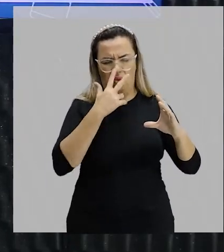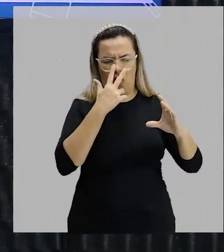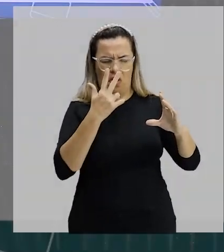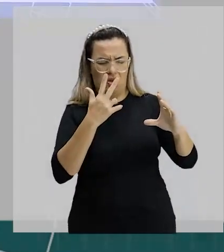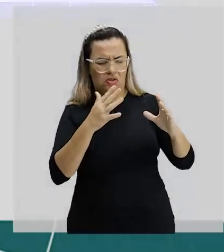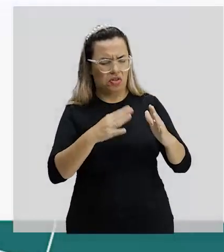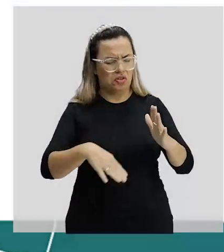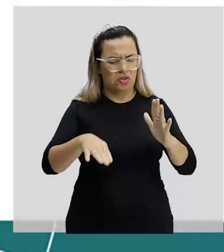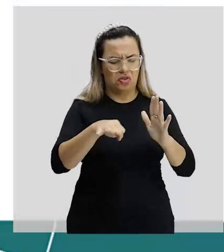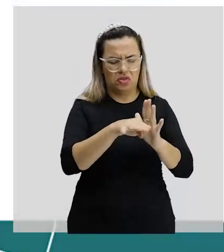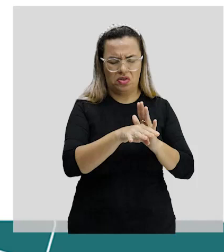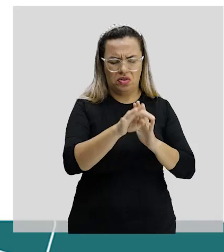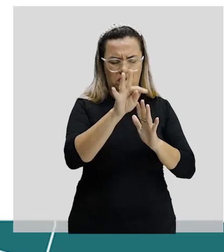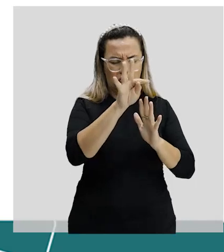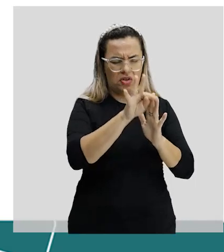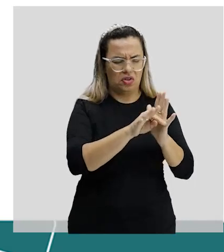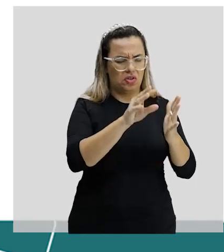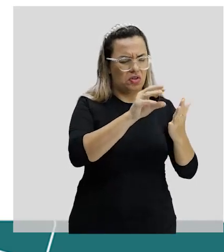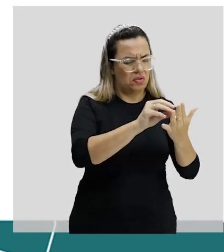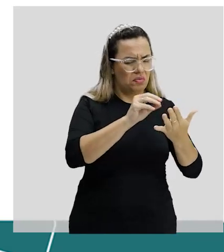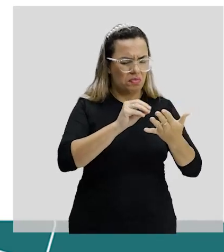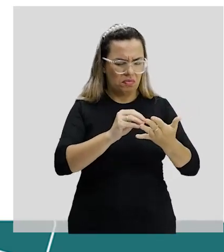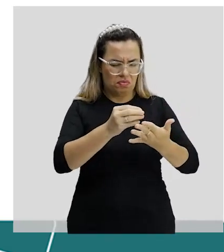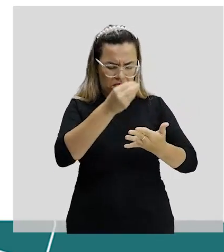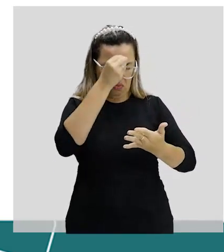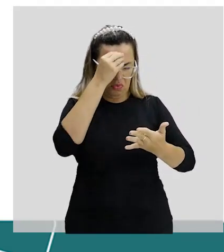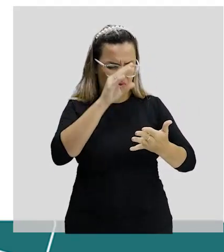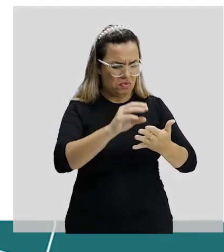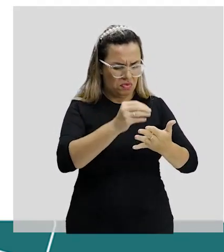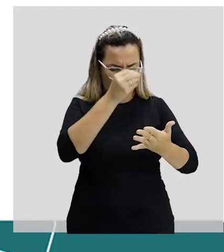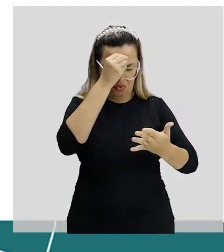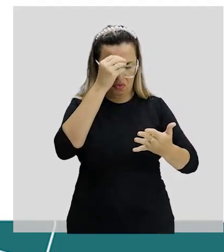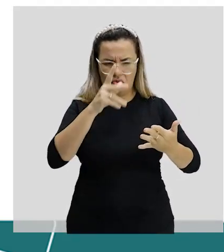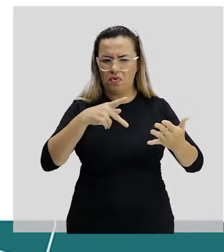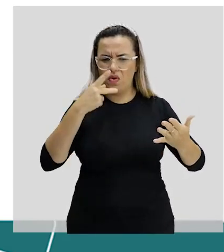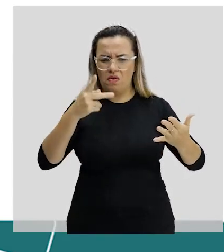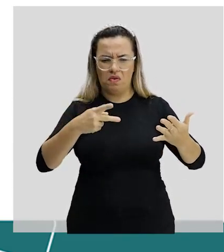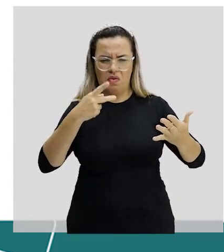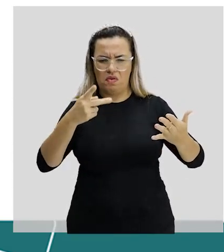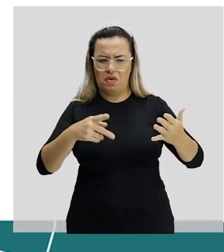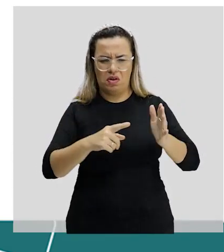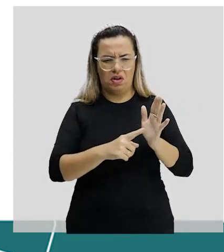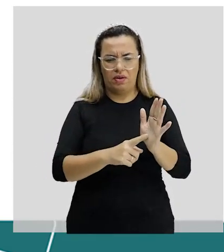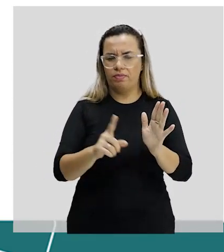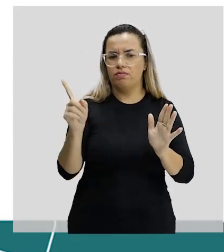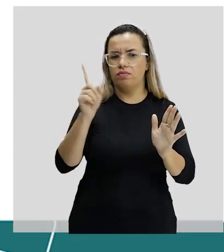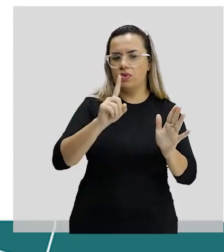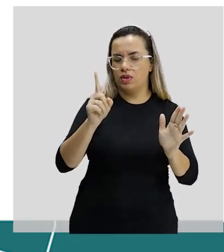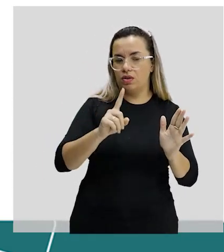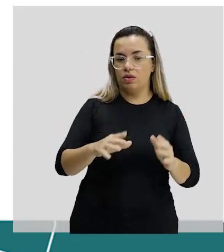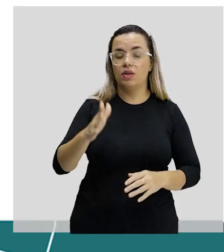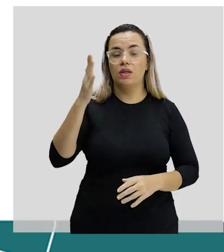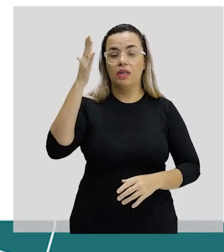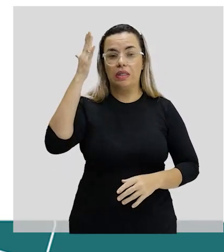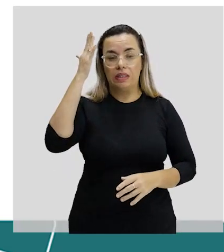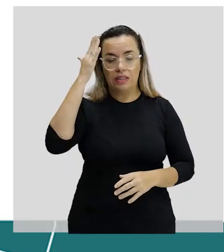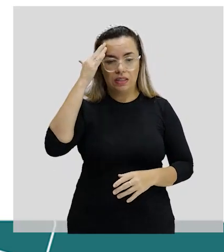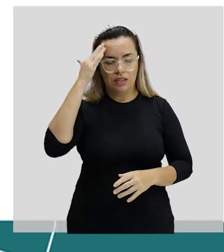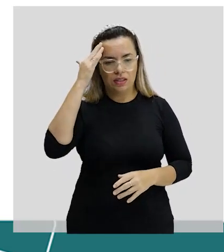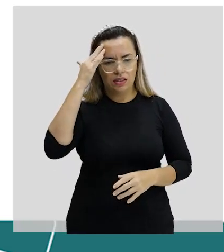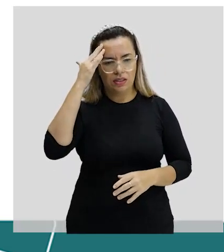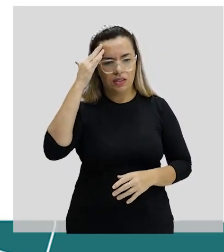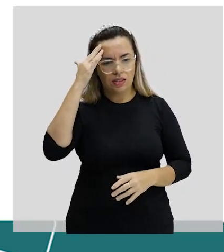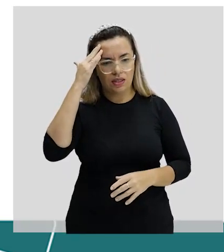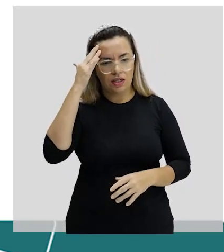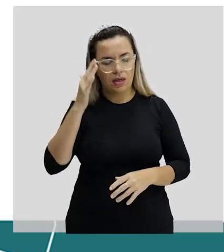que fazer teatro era pegar um texto, decorar e falar. E aí eu entendi que é muito mais. Né? É justamente aí que passa